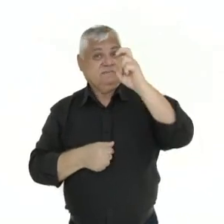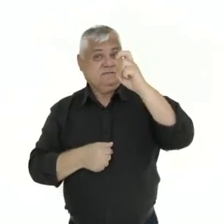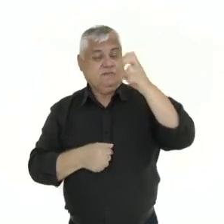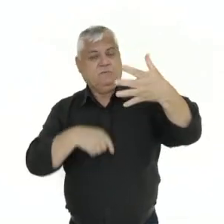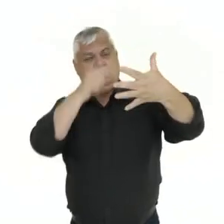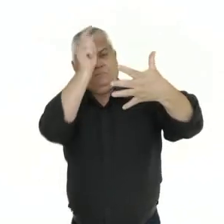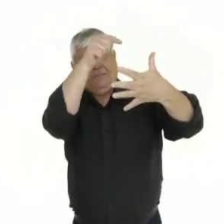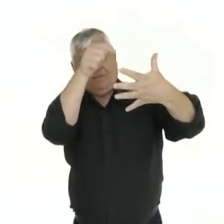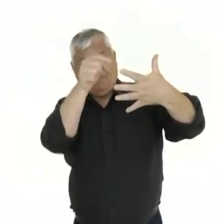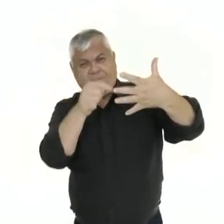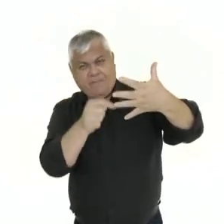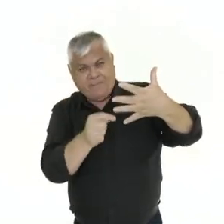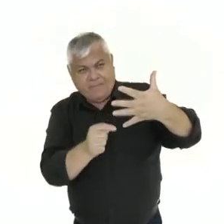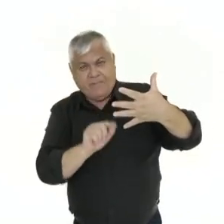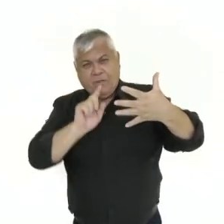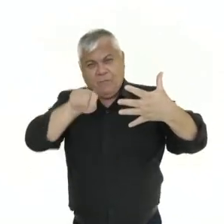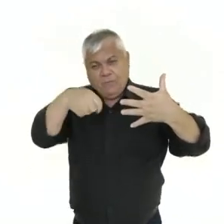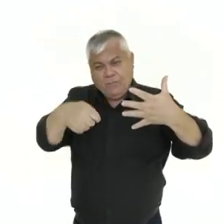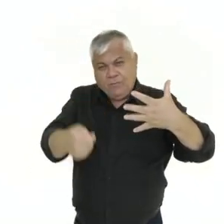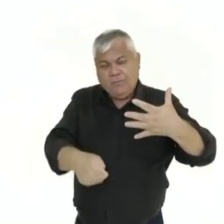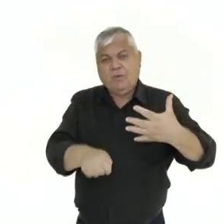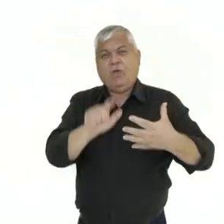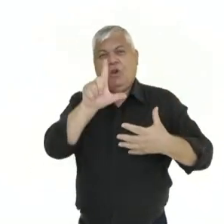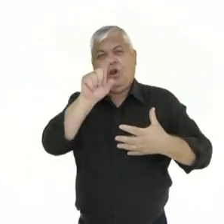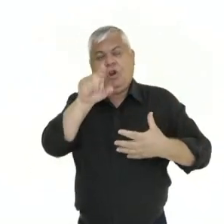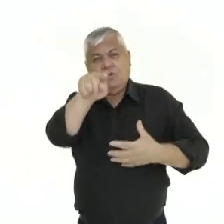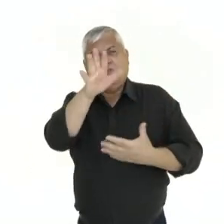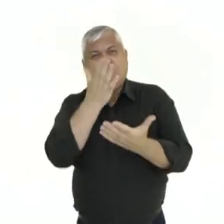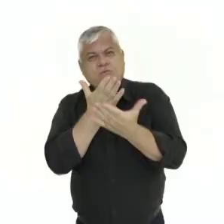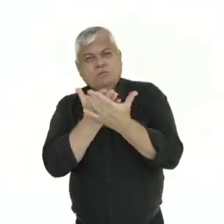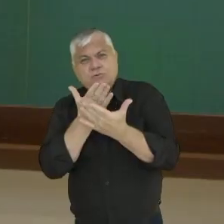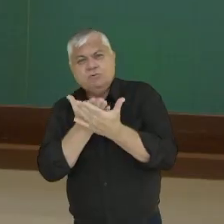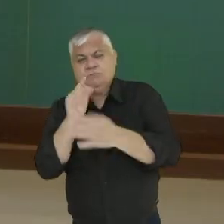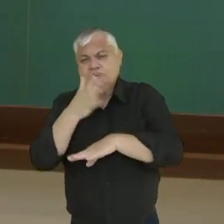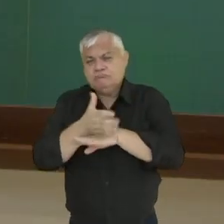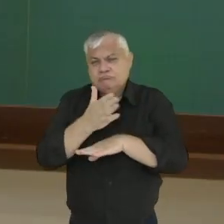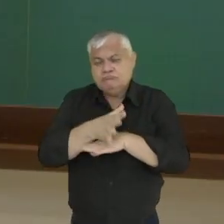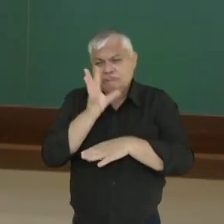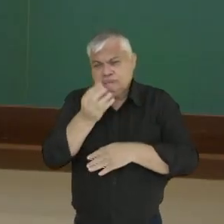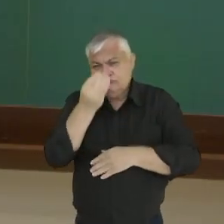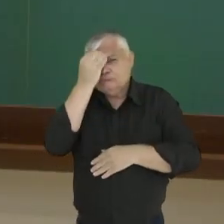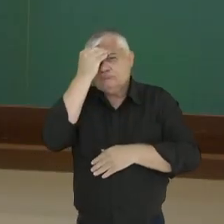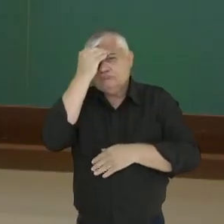aliás, consequências da definição. Estudem, lembrem delas